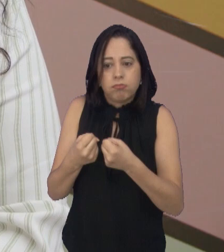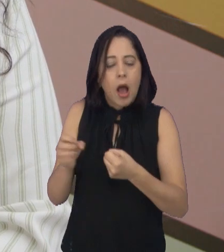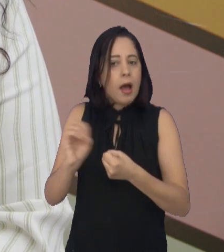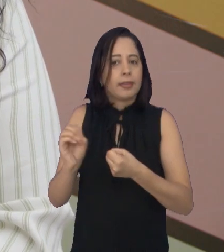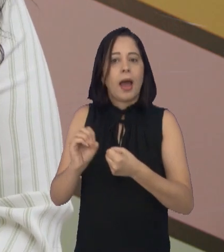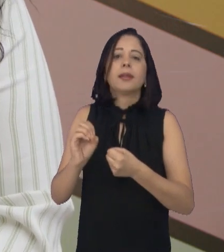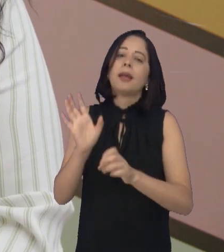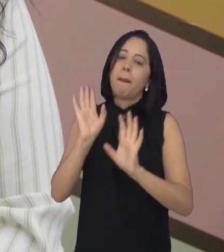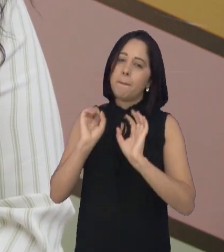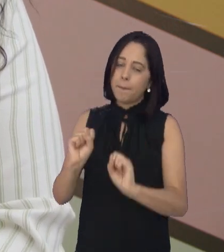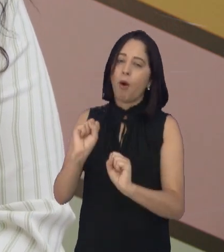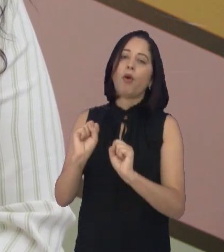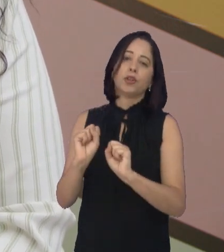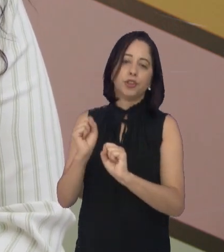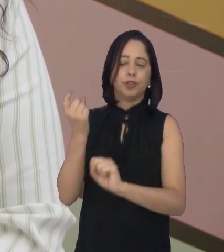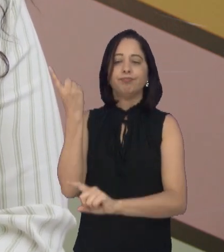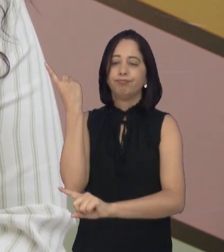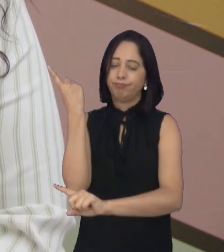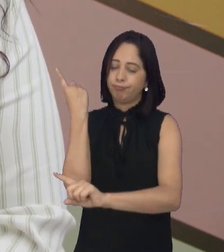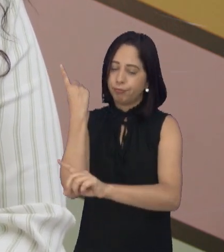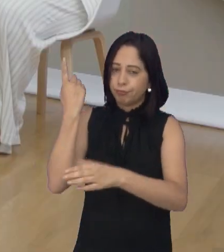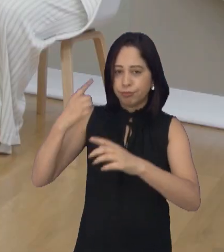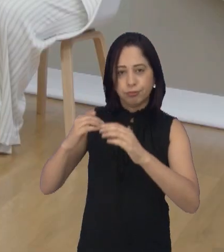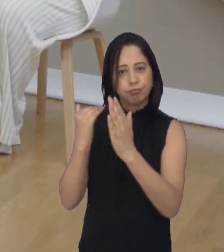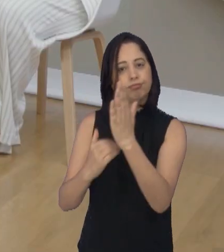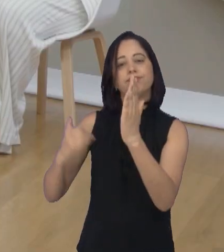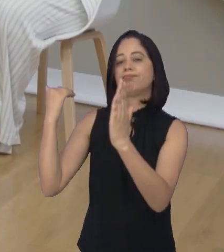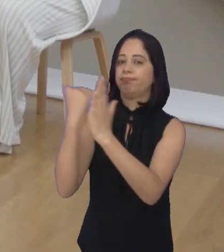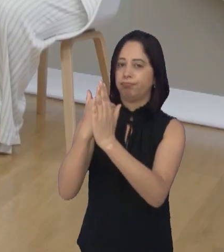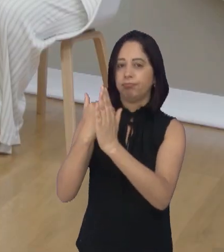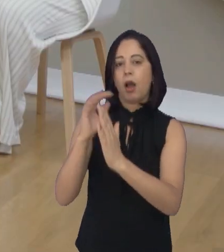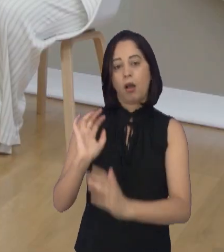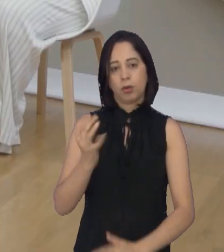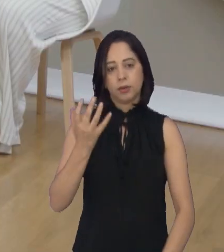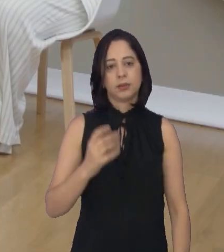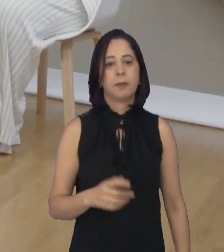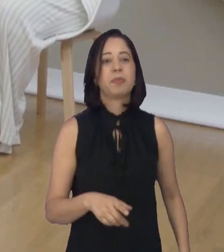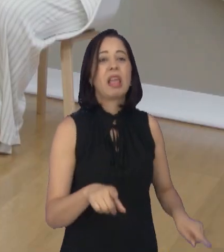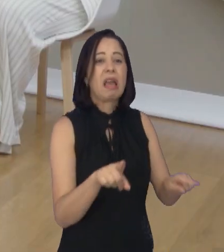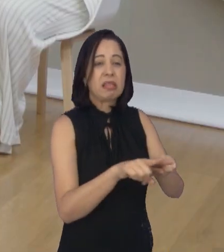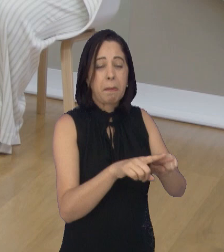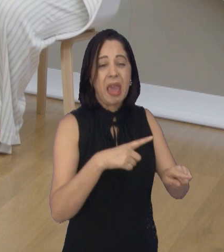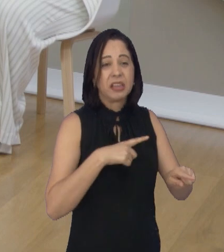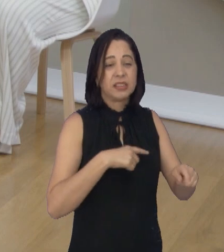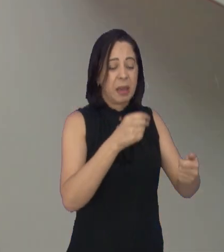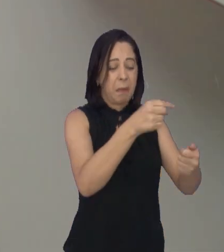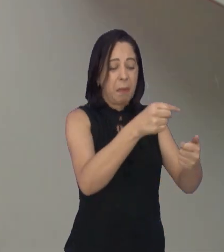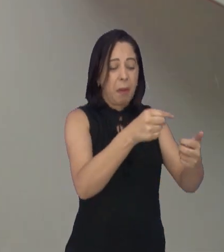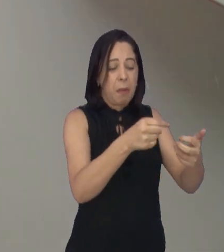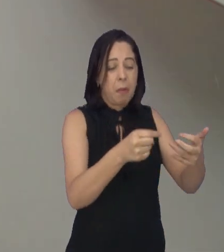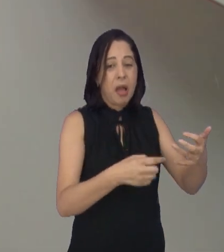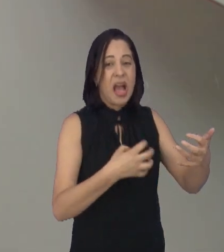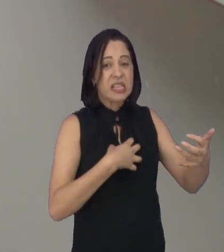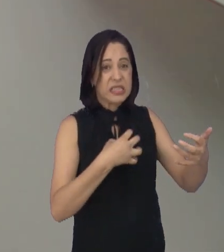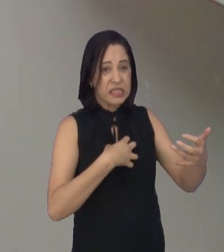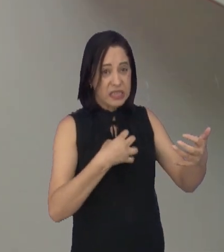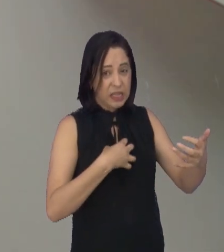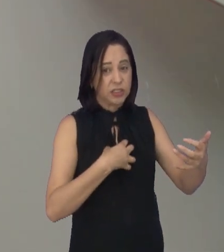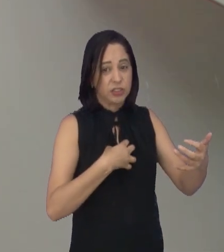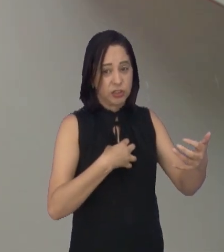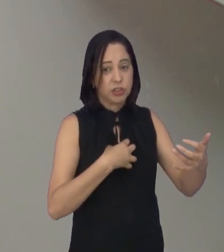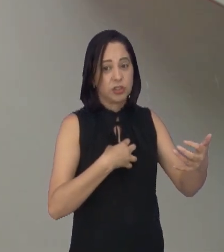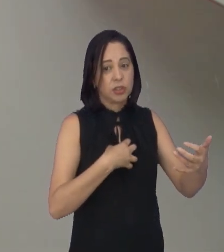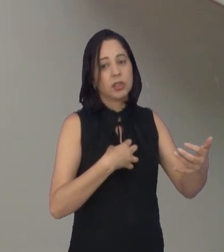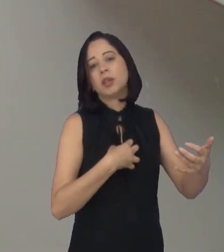vir a virar fobia mais para frente. Tá certo. E também existem alguns sintomas, você começou a falar aqui, fisiológicos mesmo,